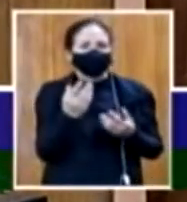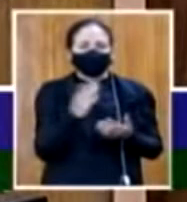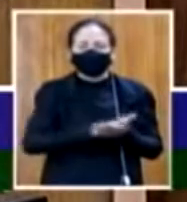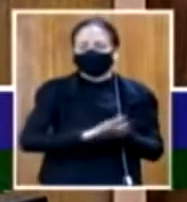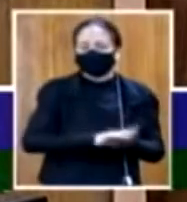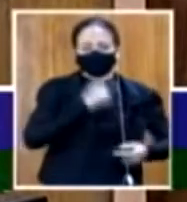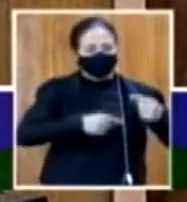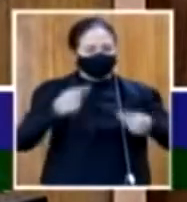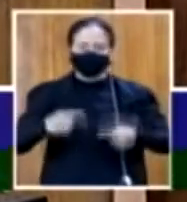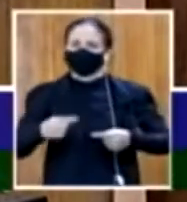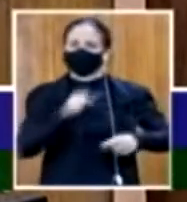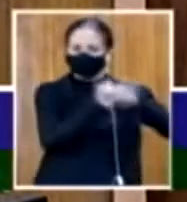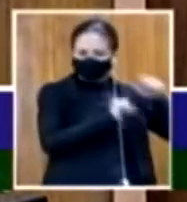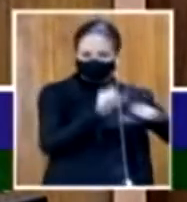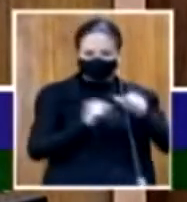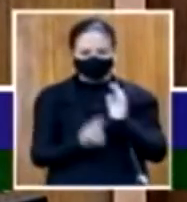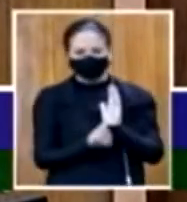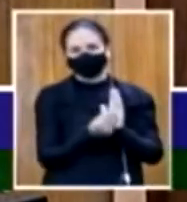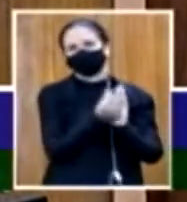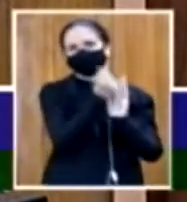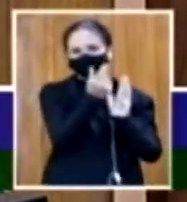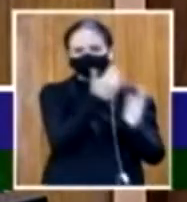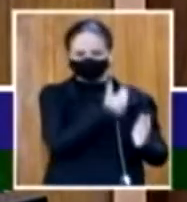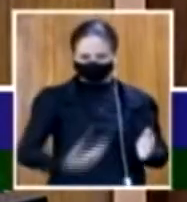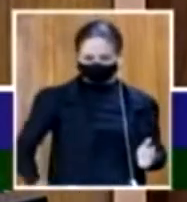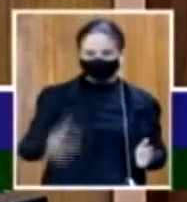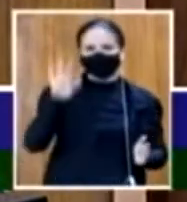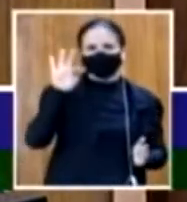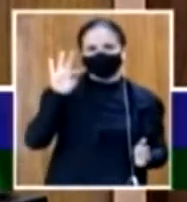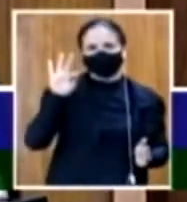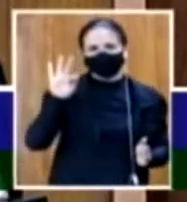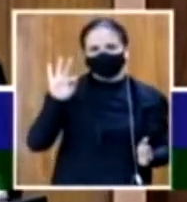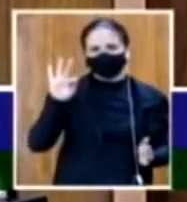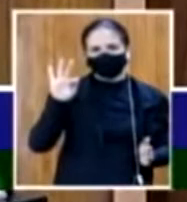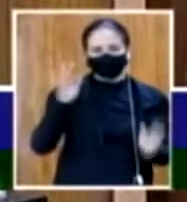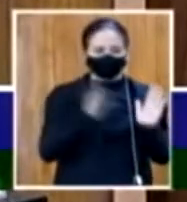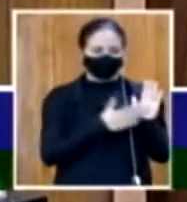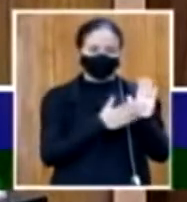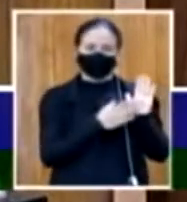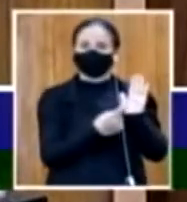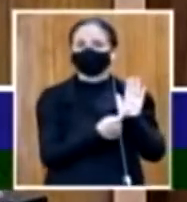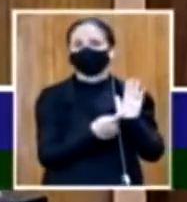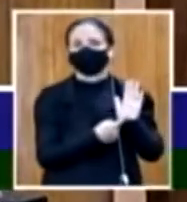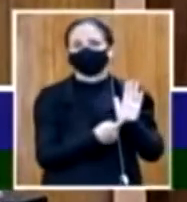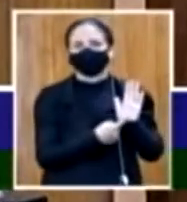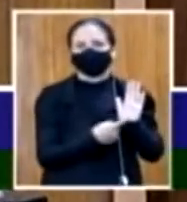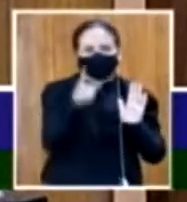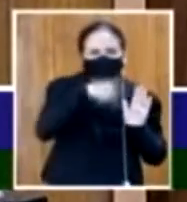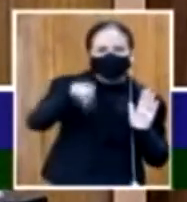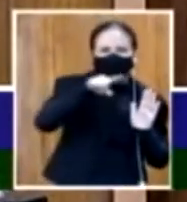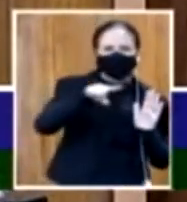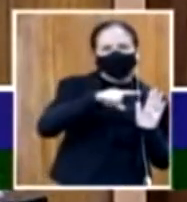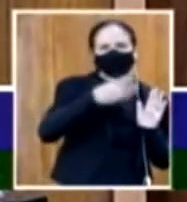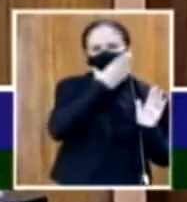reforma tributária, pelo que o governo federal está propondo, sem dúvida nenhuma, senhores vereadores